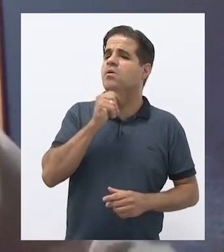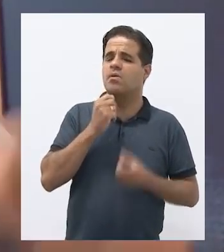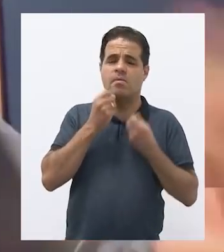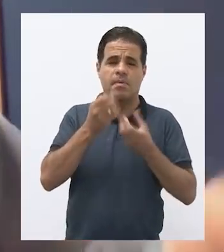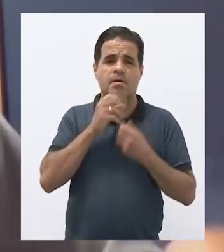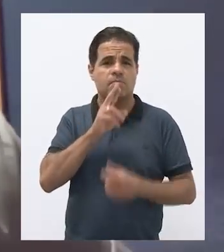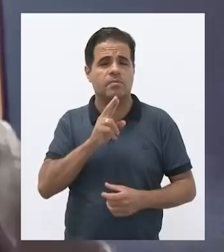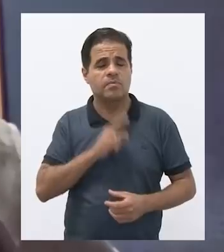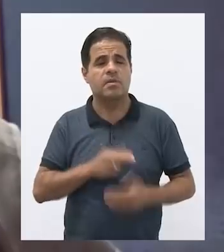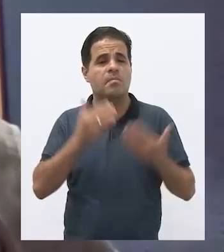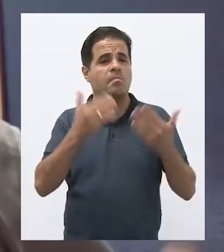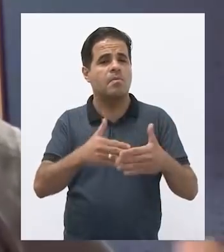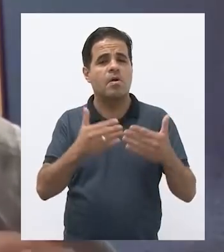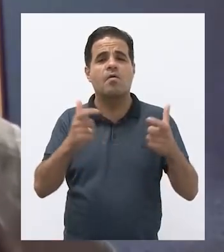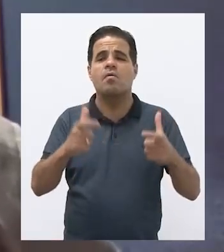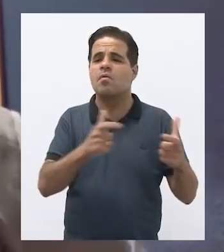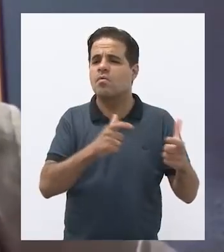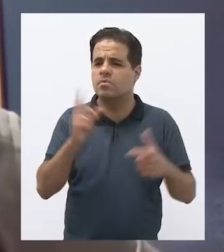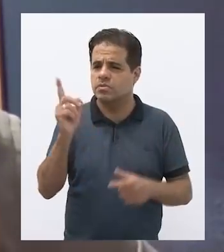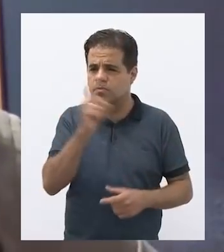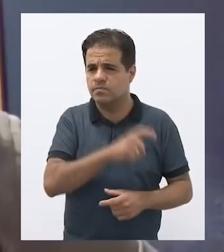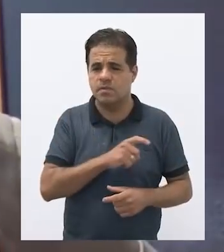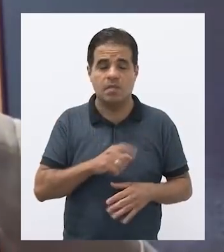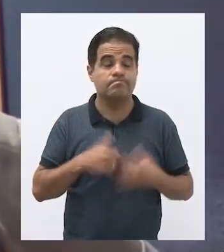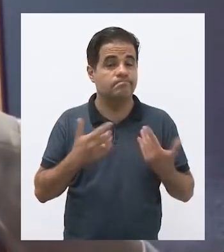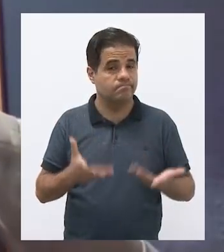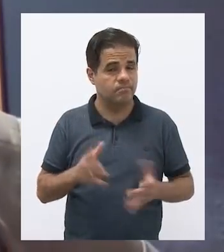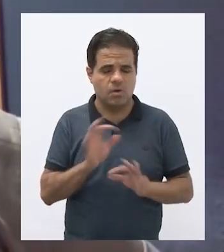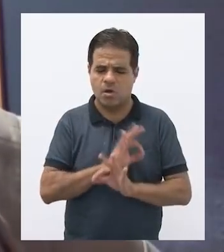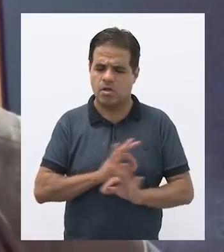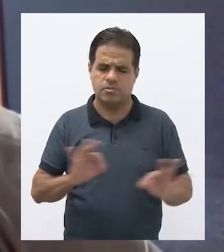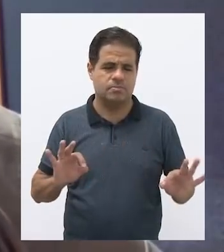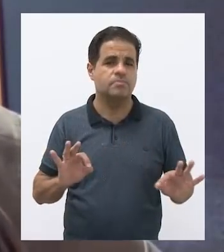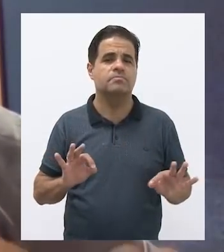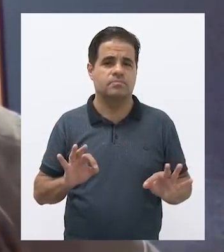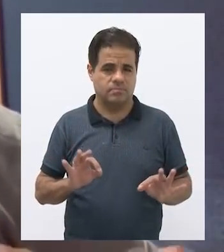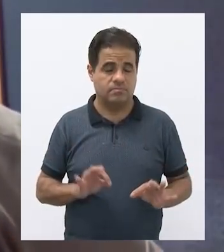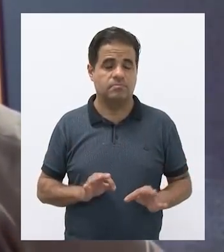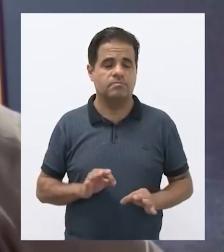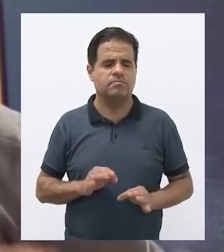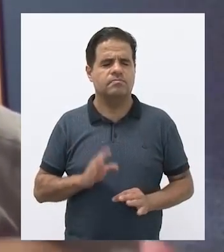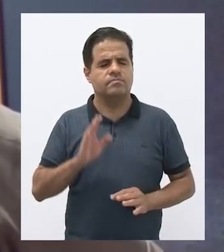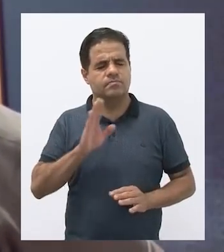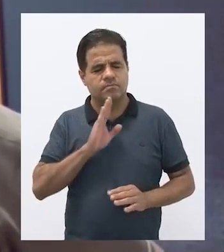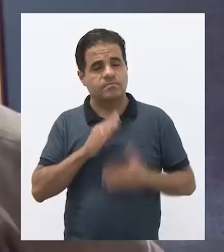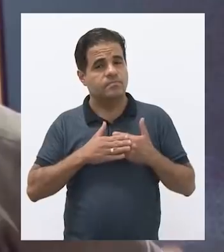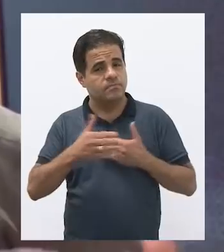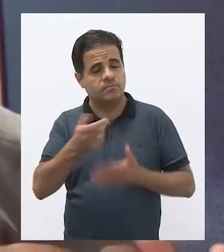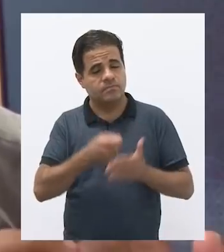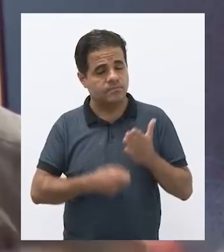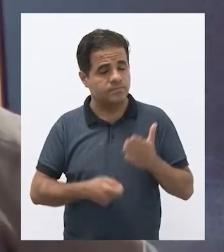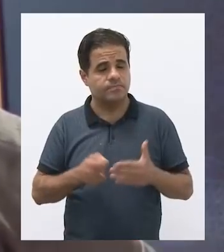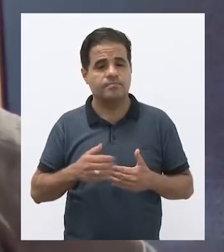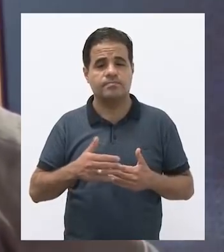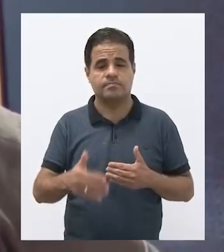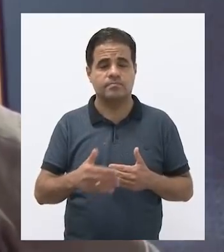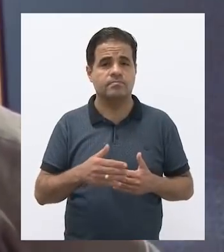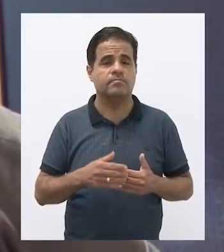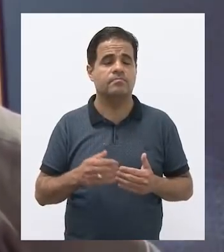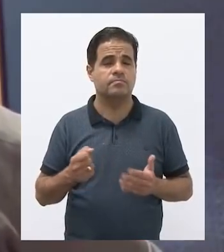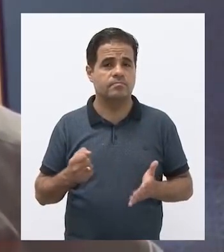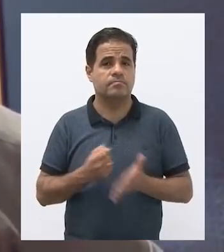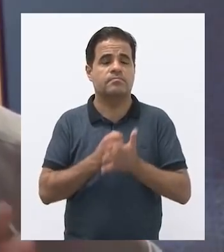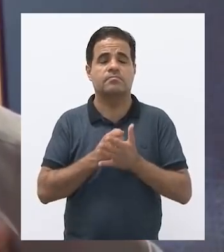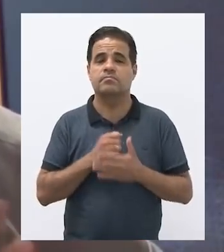prova, onde ele ficou com mais dificuldade, aquilo, outro. Ótimo. A coexistência, saiu um relatório da McKinsey